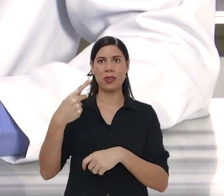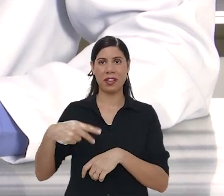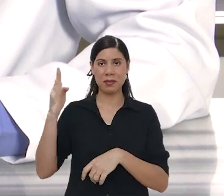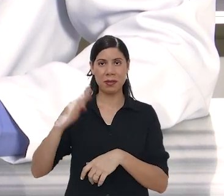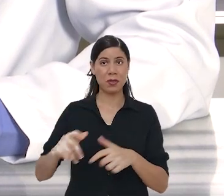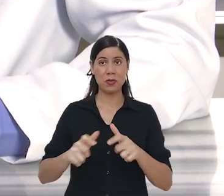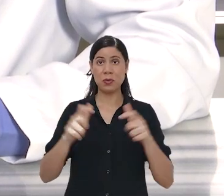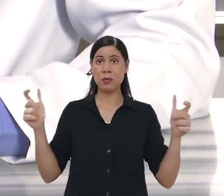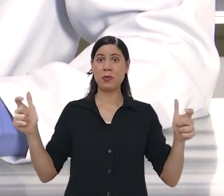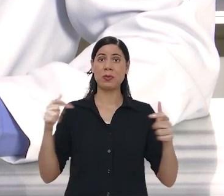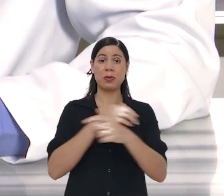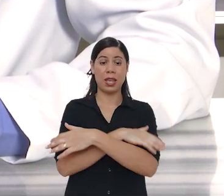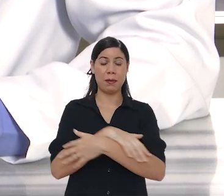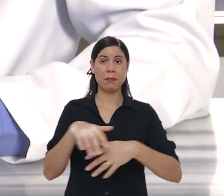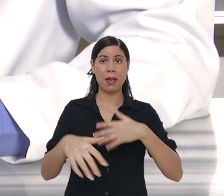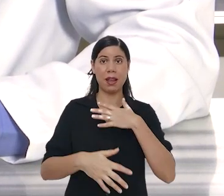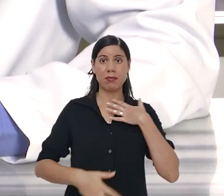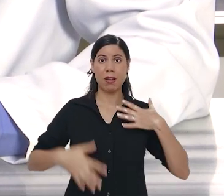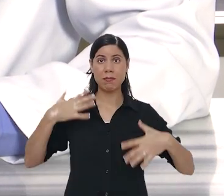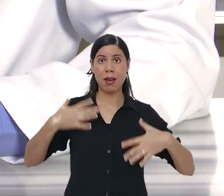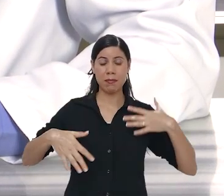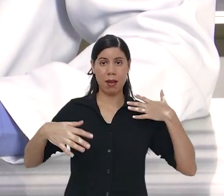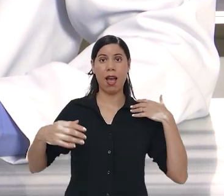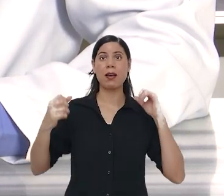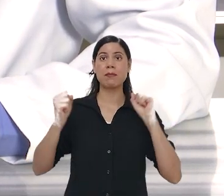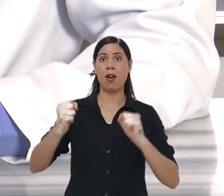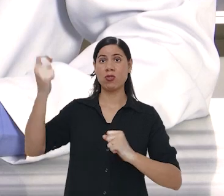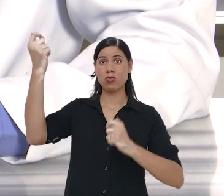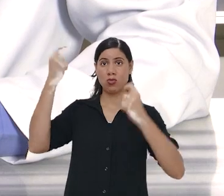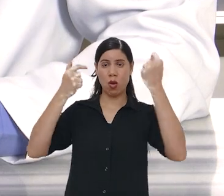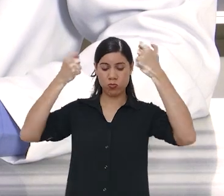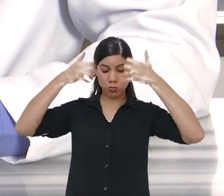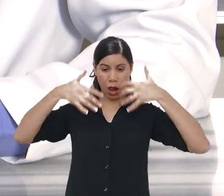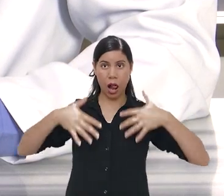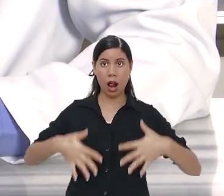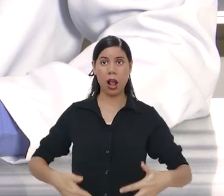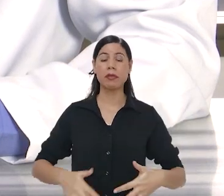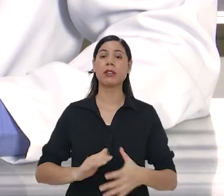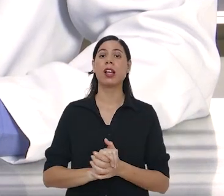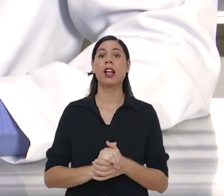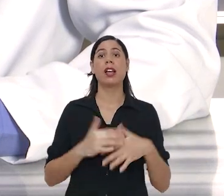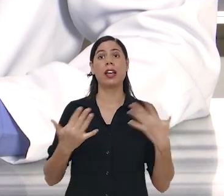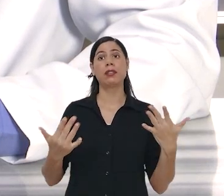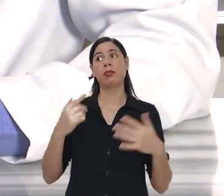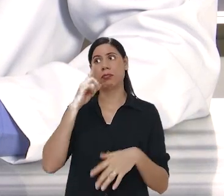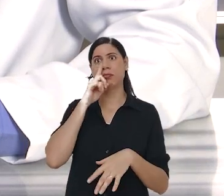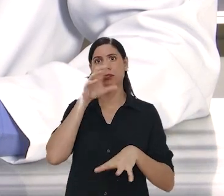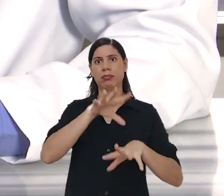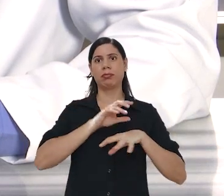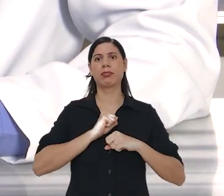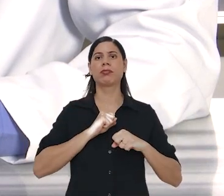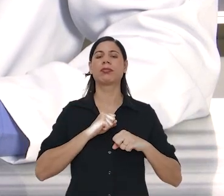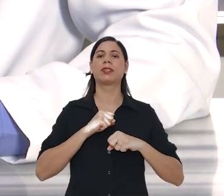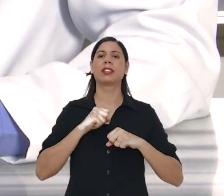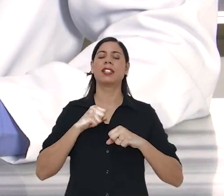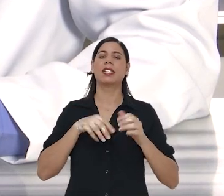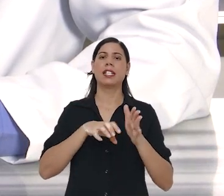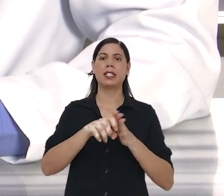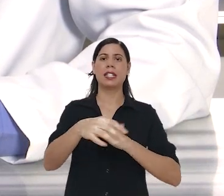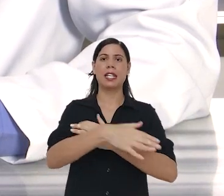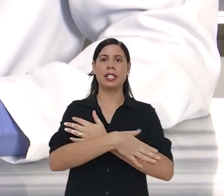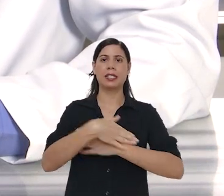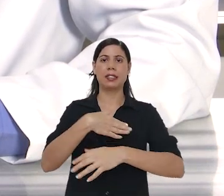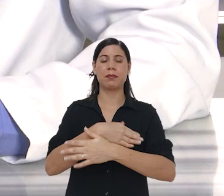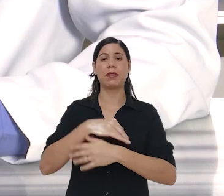a pele é o maior órgão do corpo humano, né, que tem uma exposição muito grande ao sol, então todo mundo tem esse risco de ter câncer de pele, e ele é o